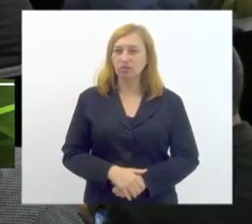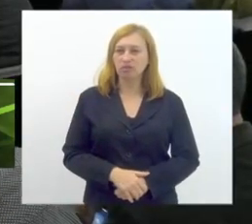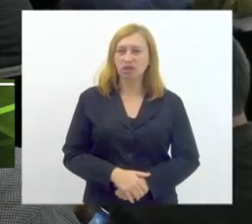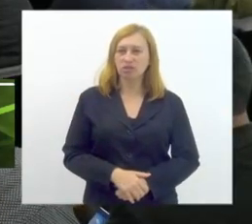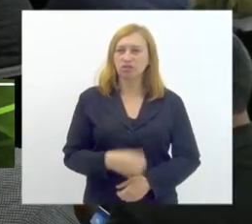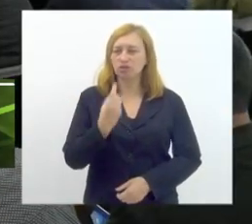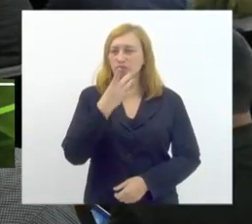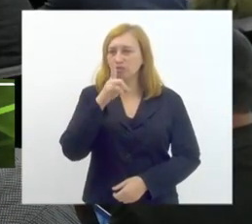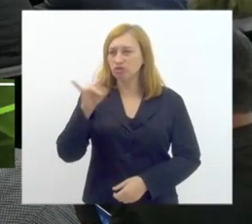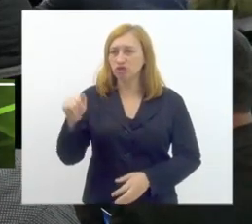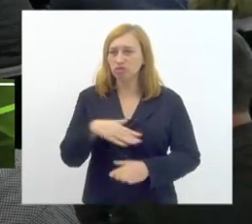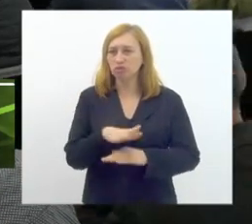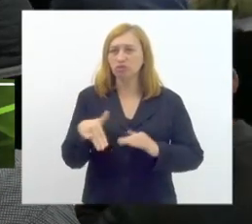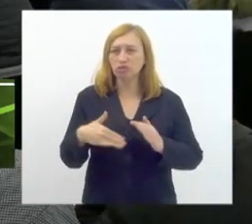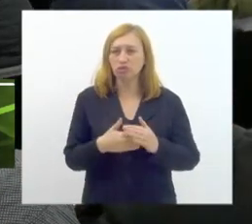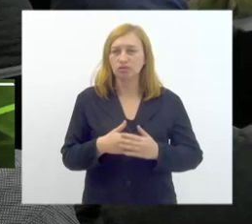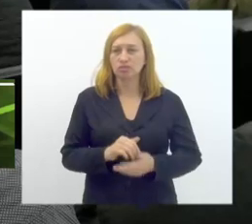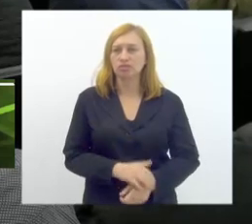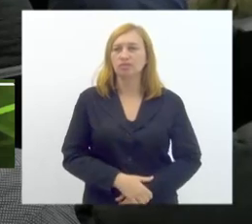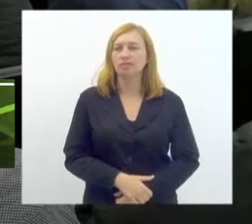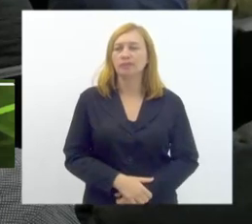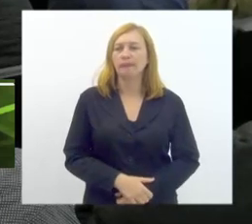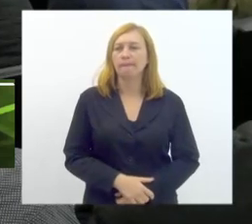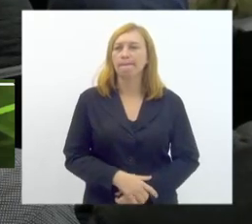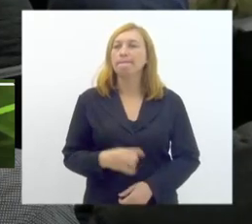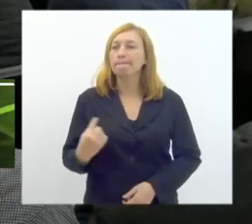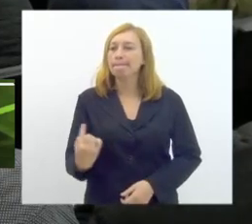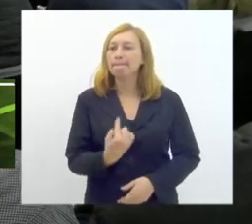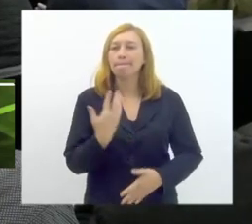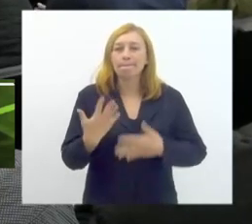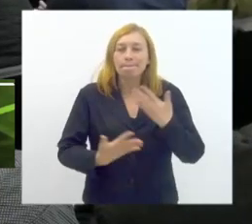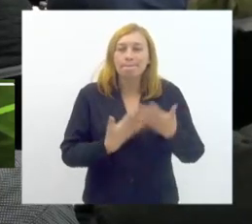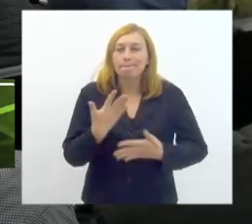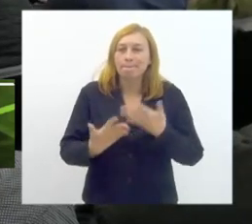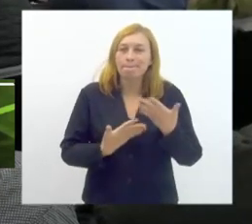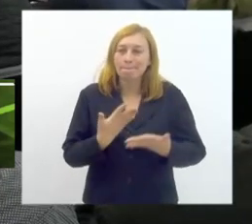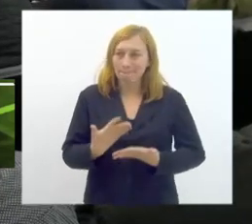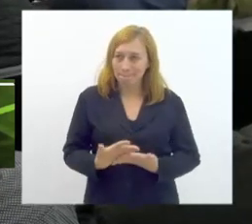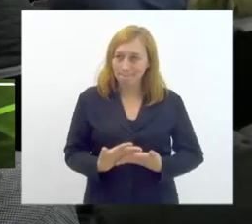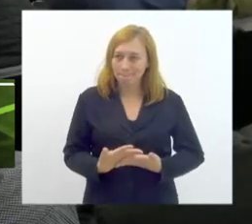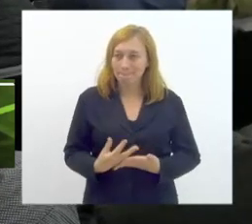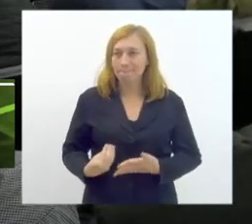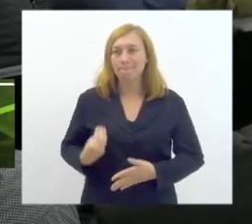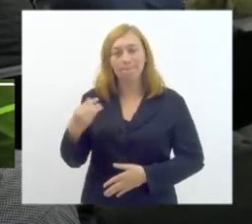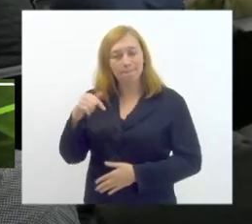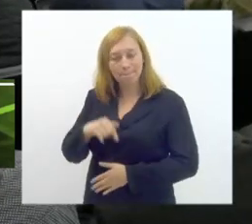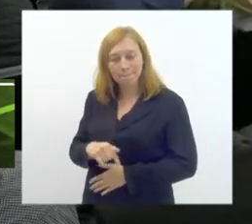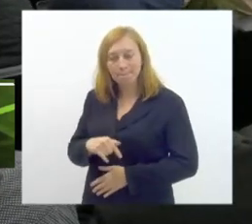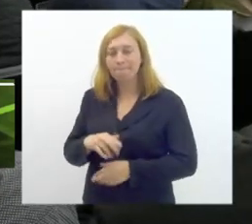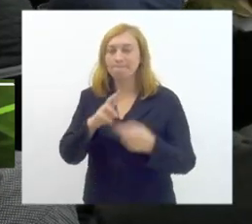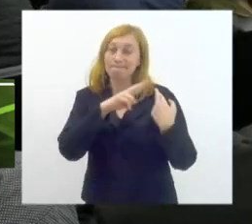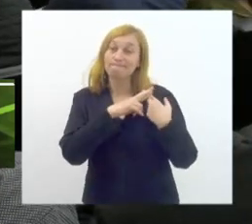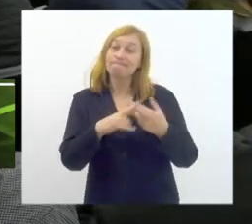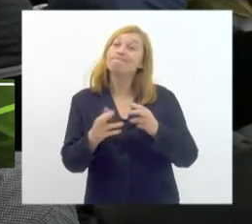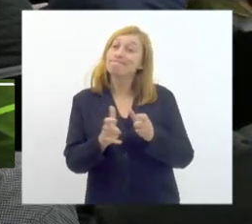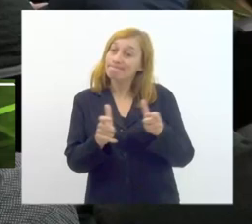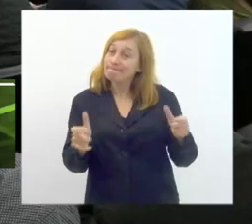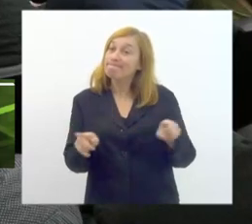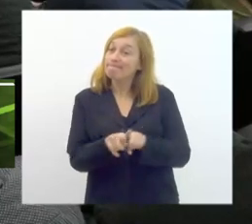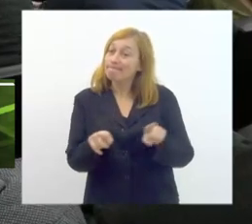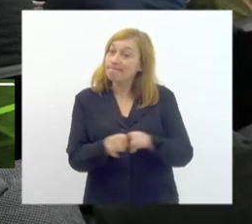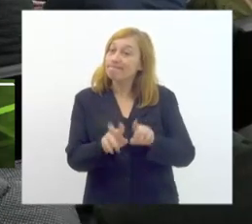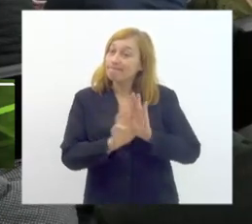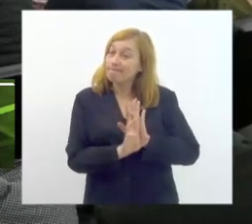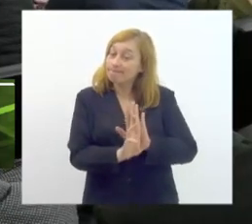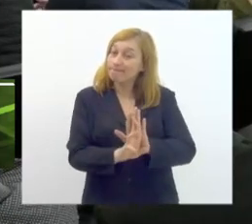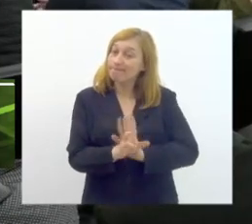Bom dia a todos. Para nós é uma imensa satisfação estar aqui e uma grande responsabilidade também representar o